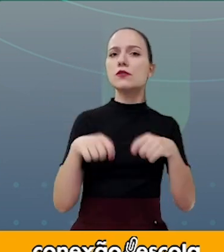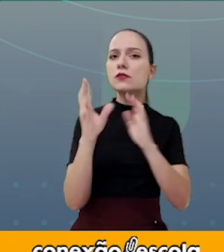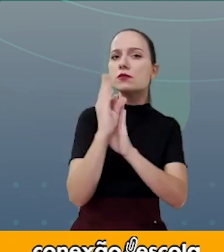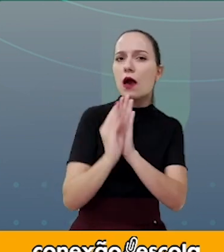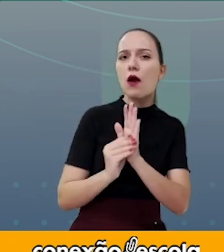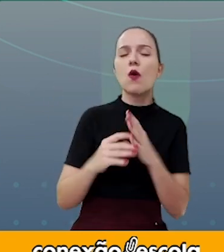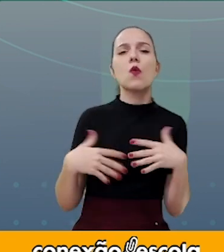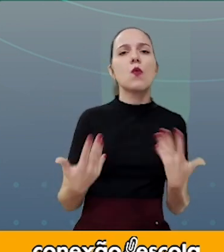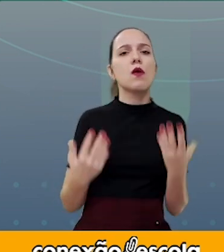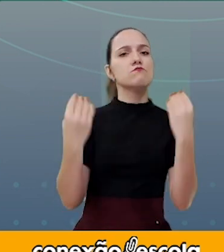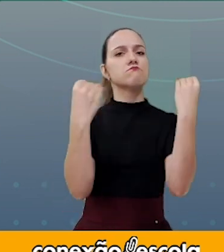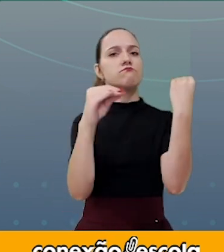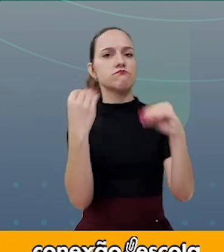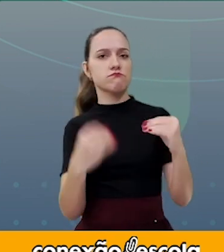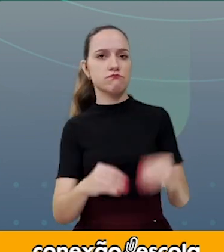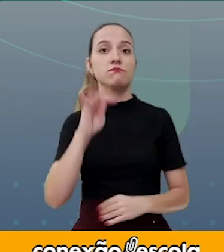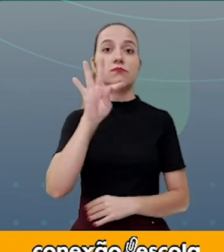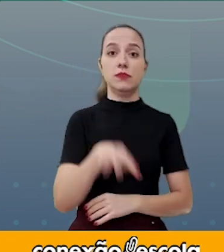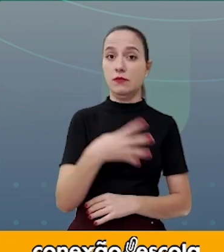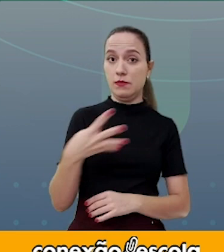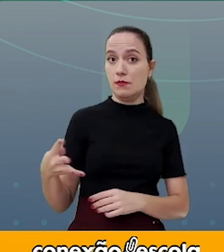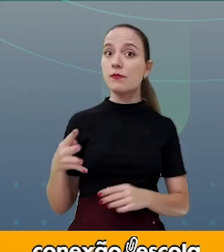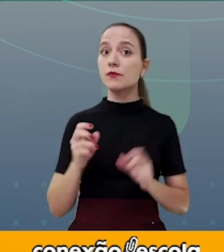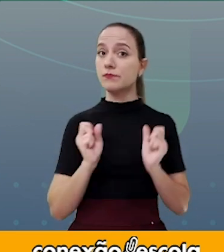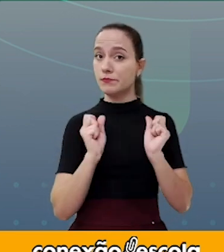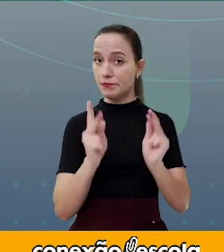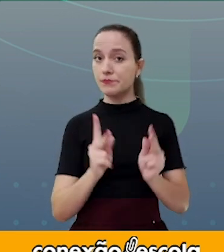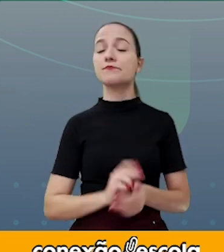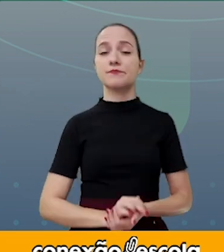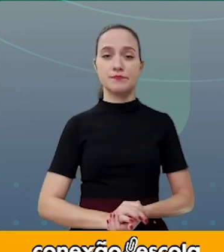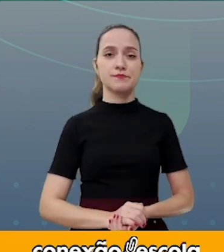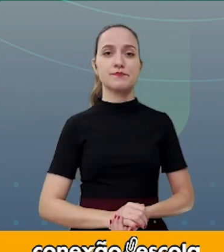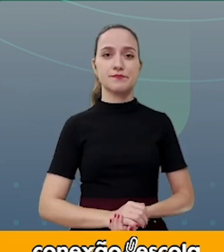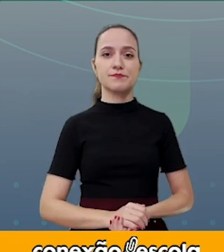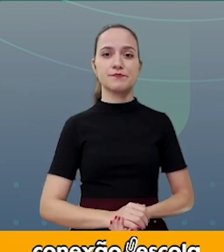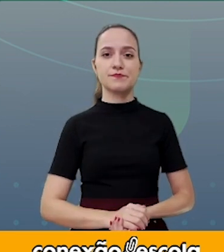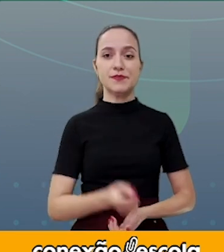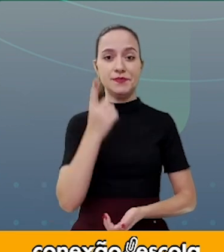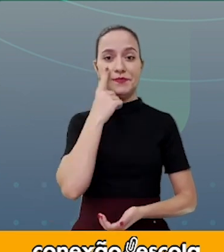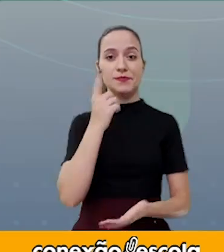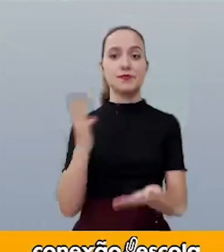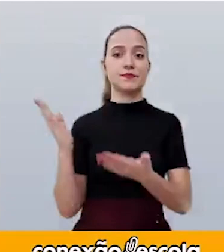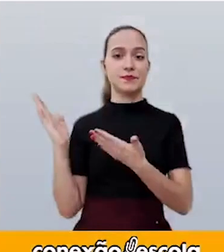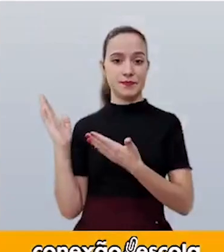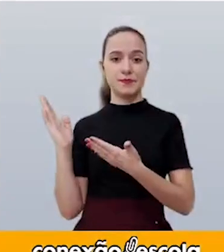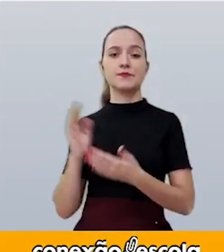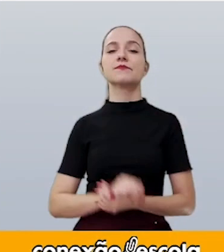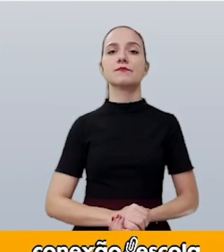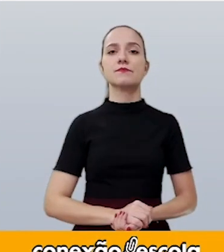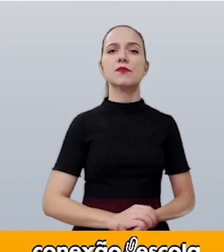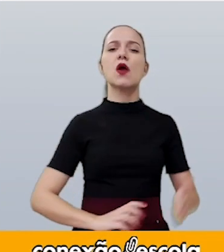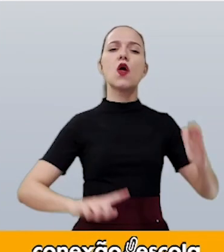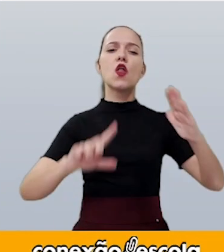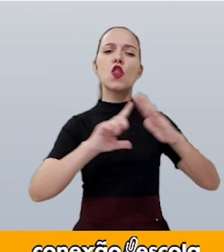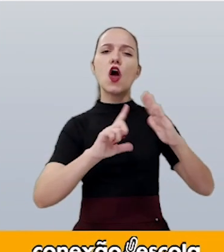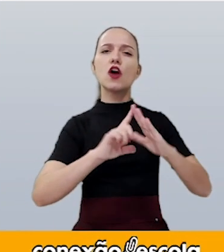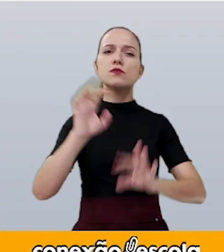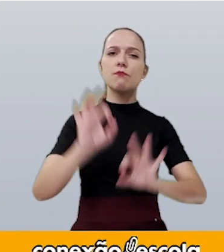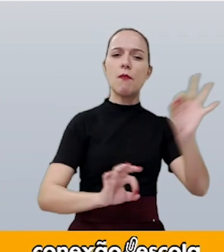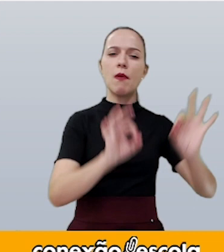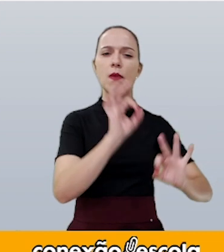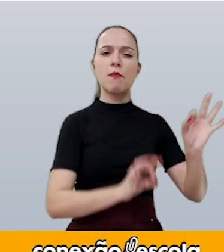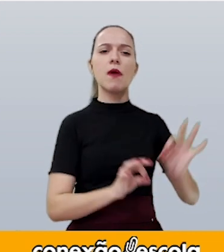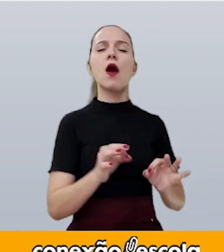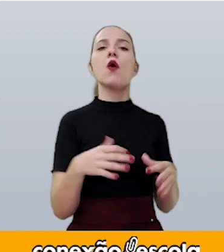dados que nós vamos utilizar para construir a nossa tabela. Olha só, uma loja organizou